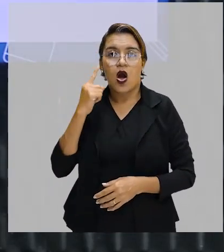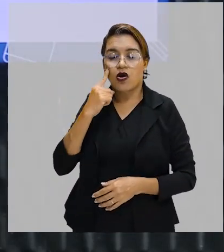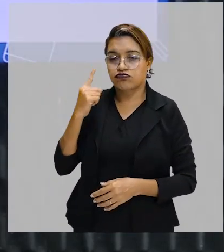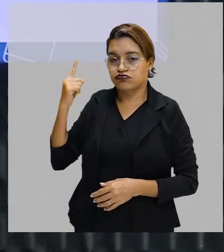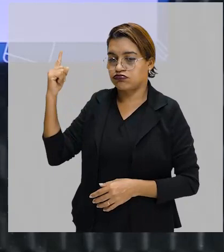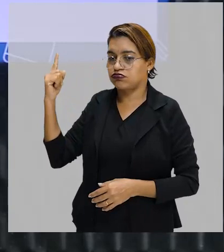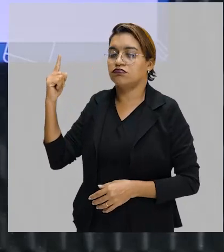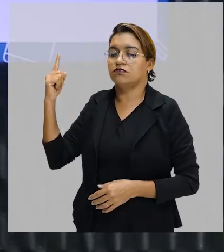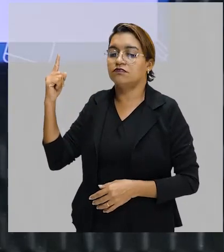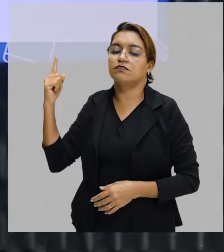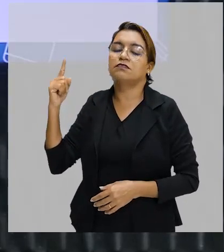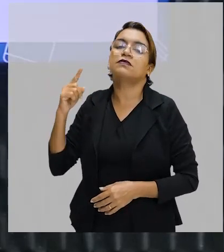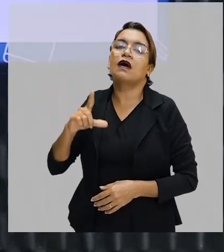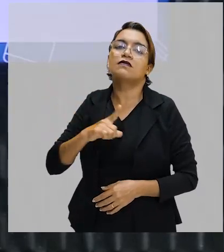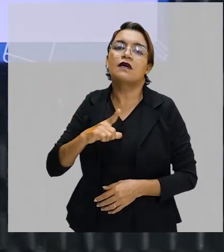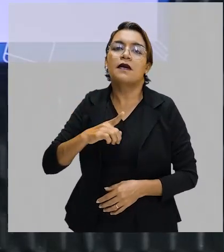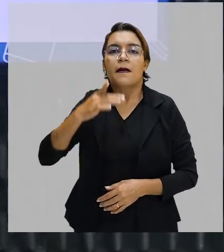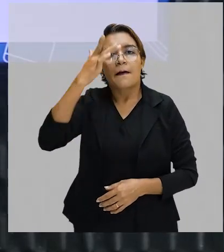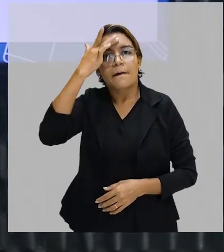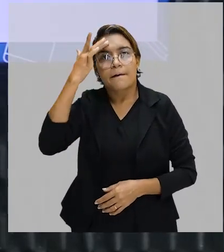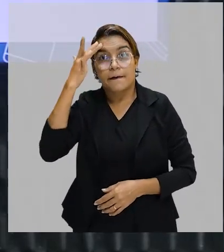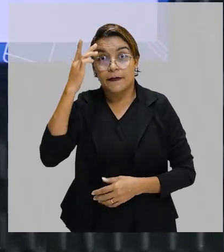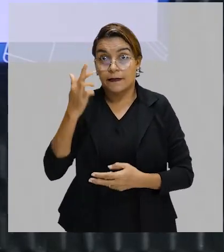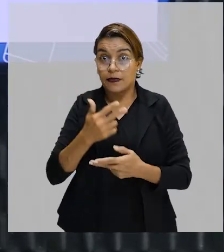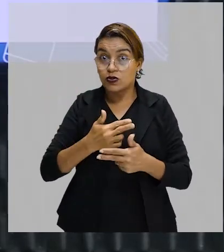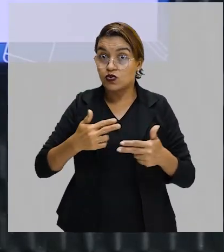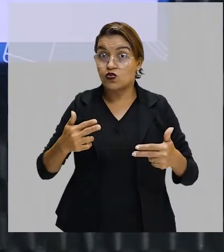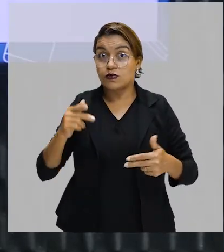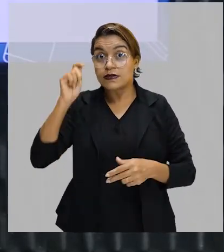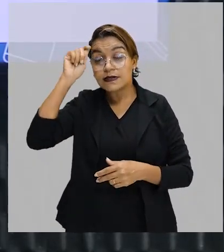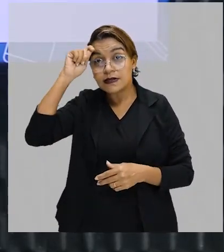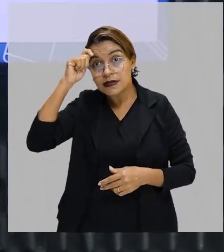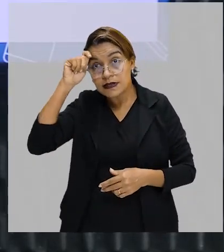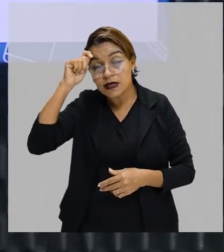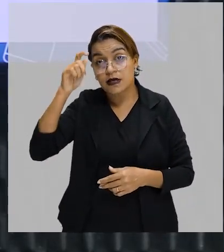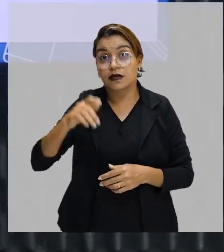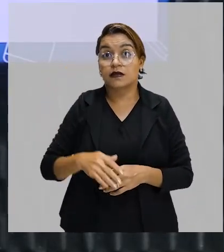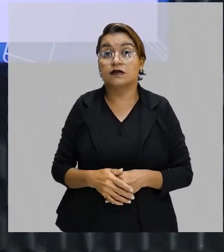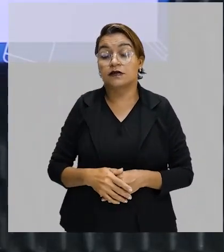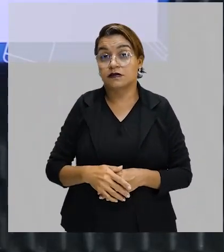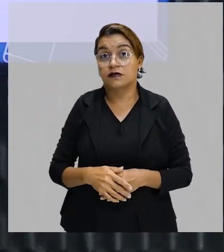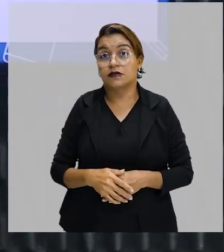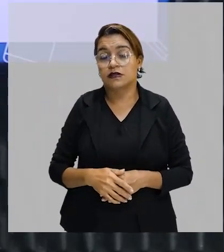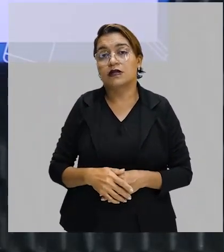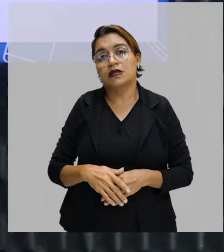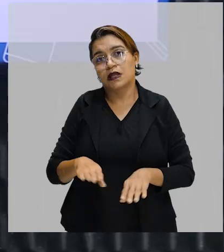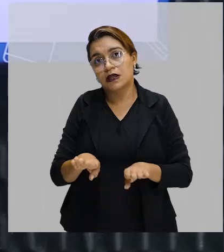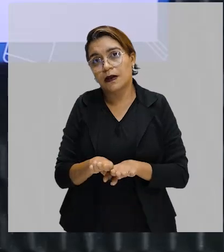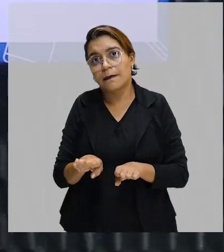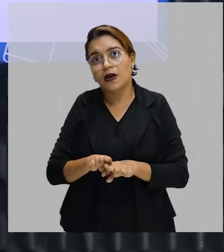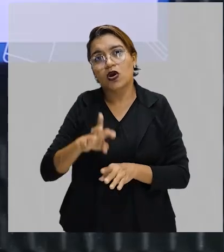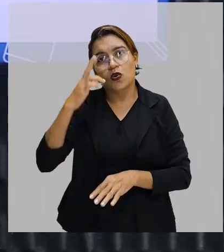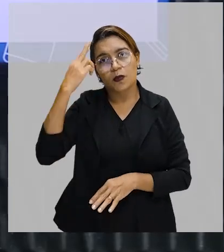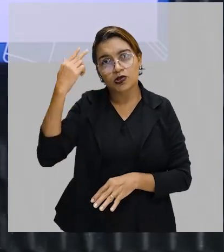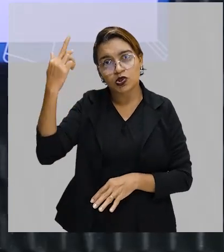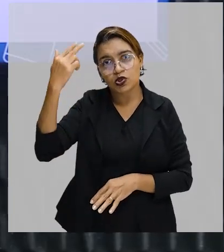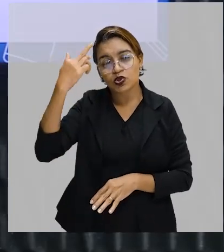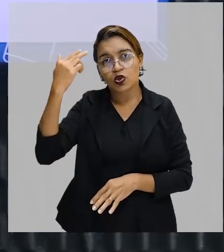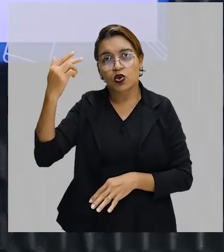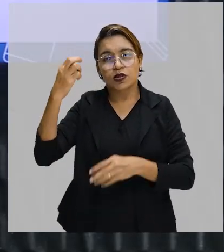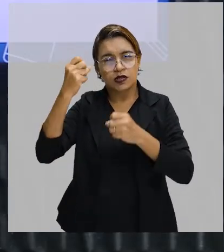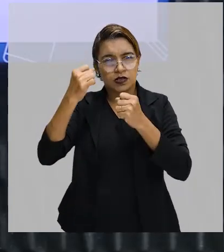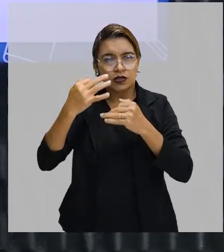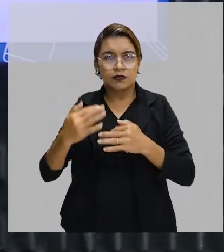são pessoas né negras e há uma dívida histórica com o negro por conta desse